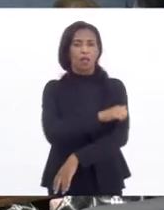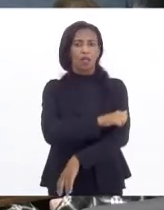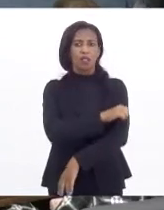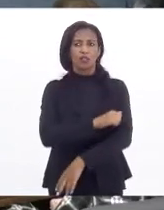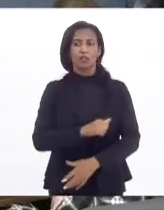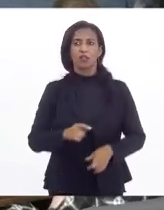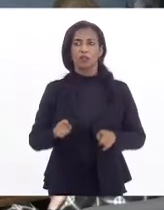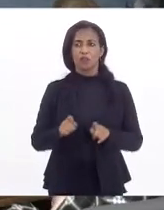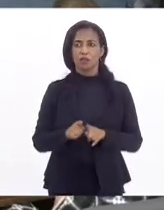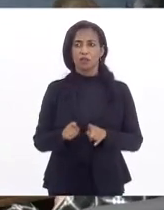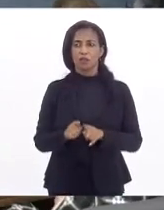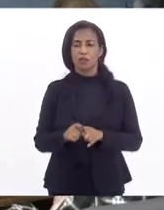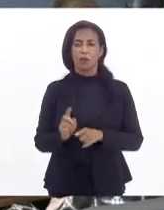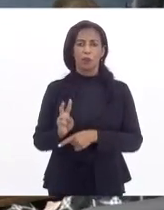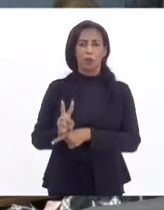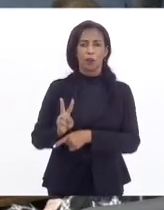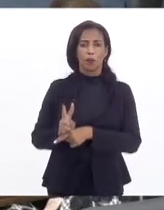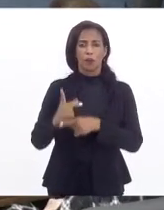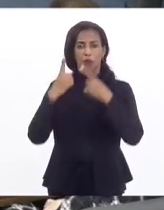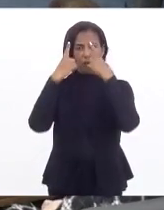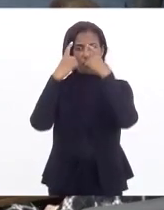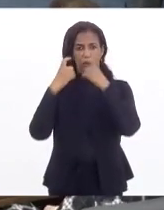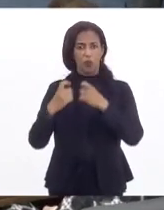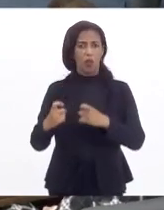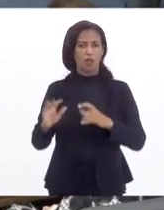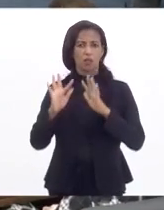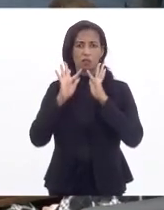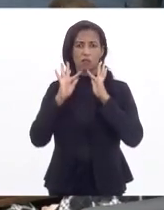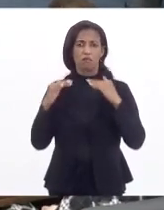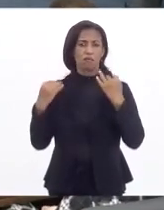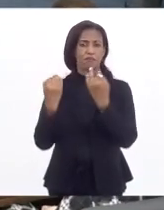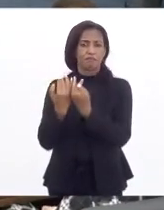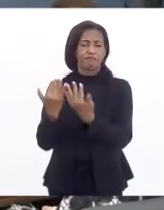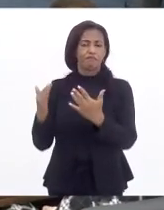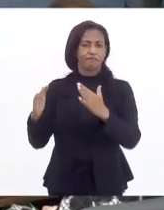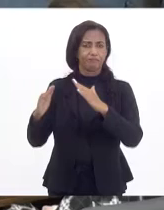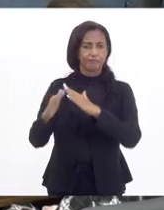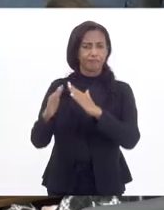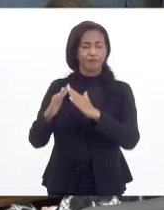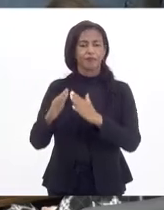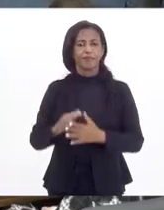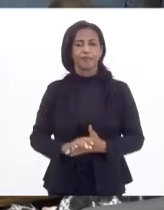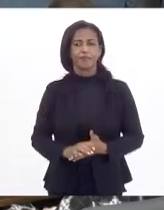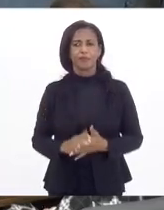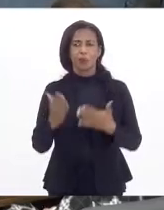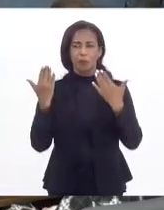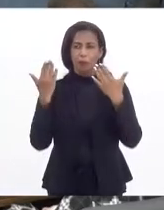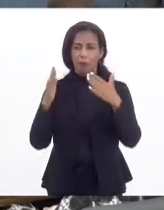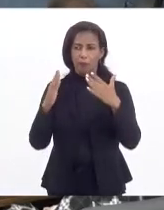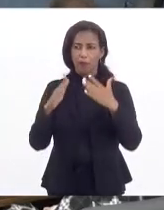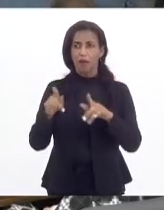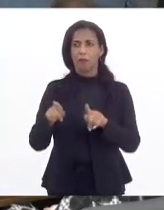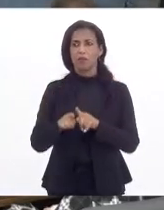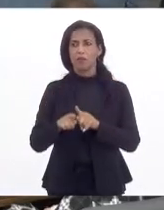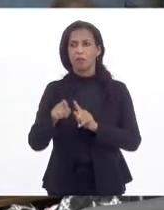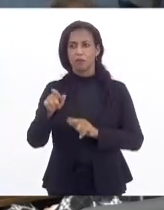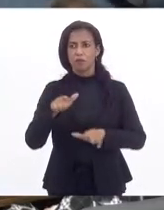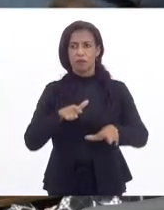Rejane, de prevenção da violência doméstica contra a mulher. Então, Rejane, parabéns pelo teu